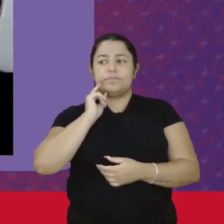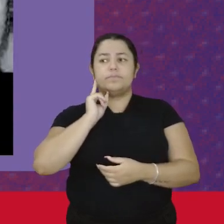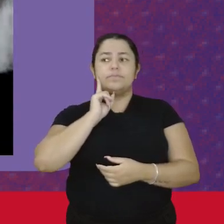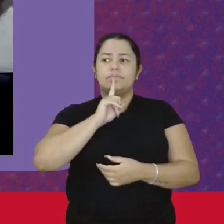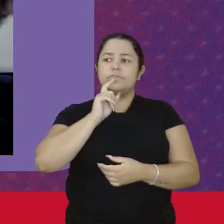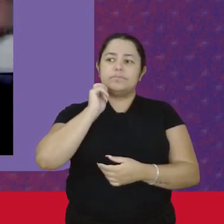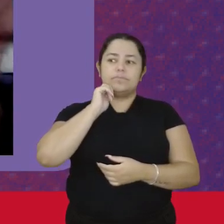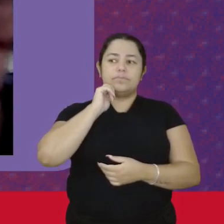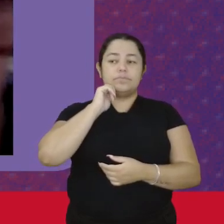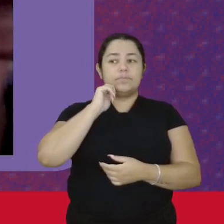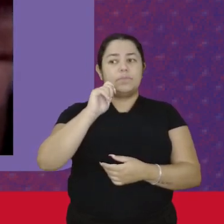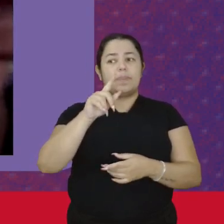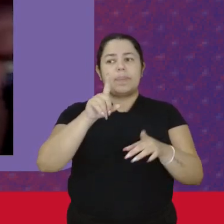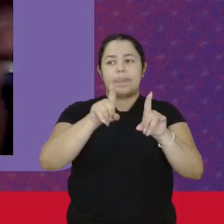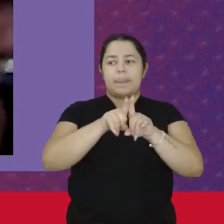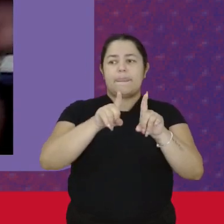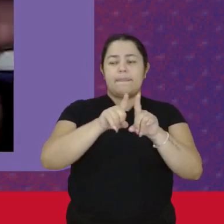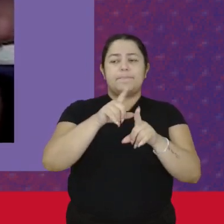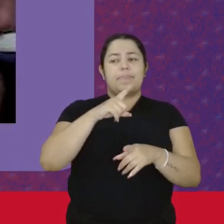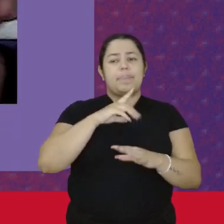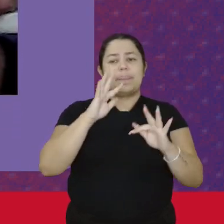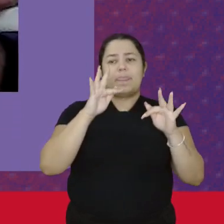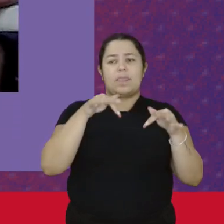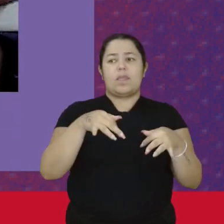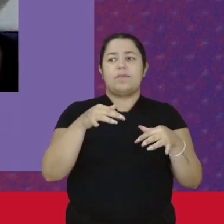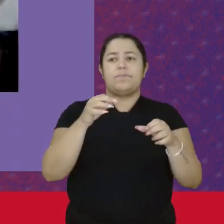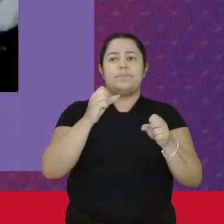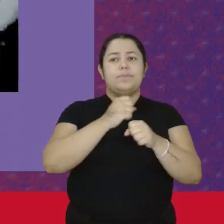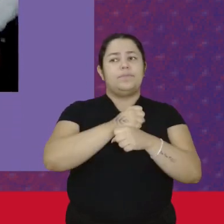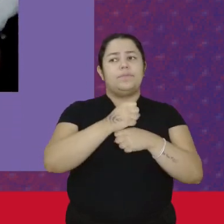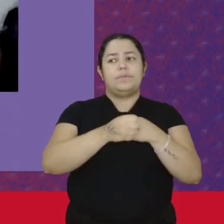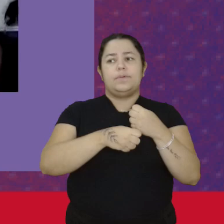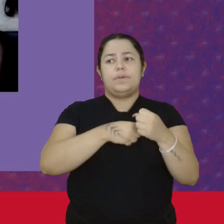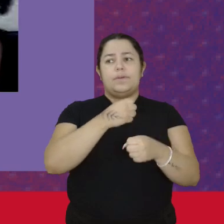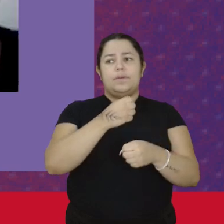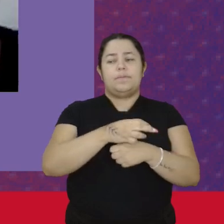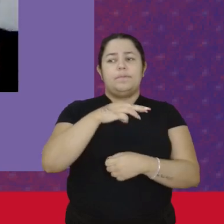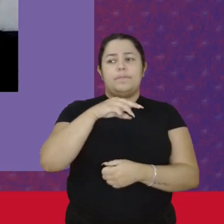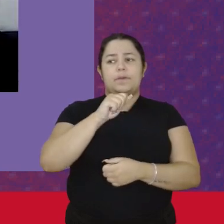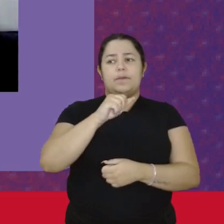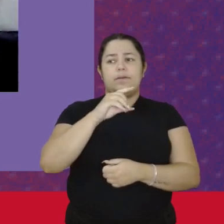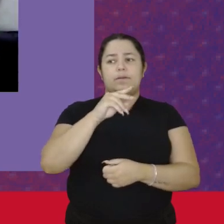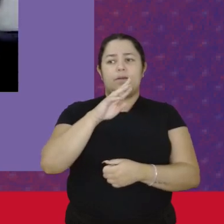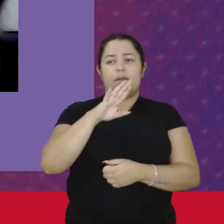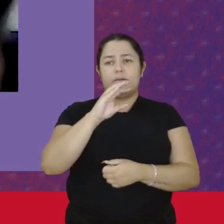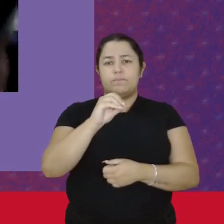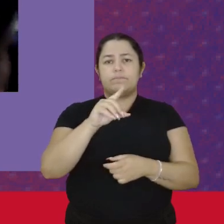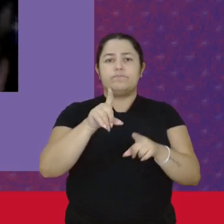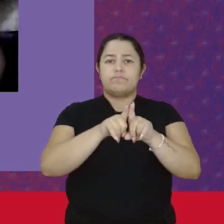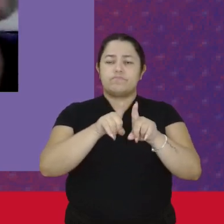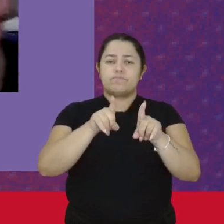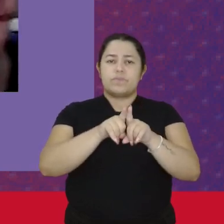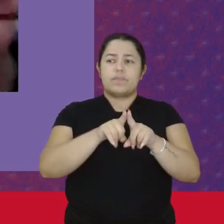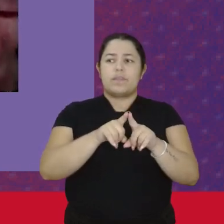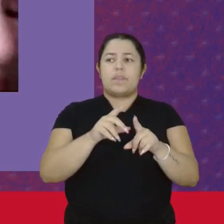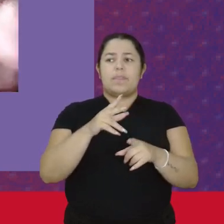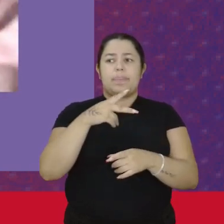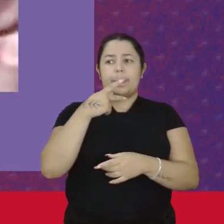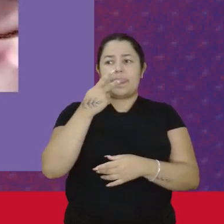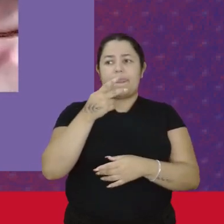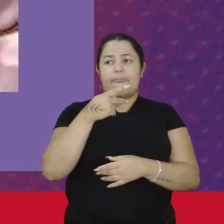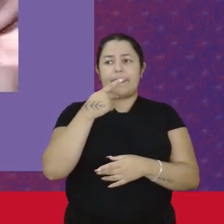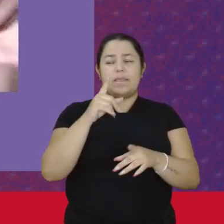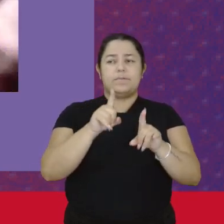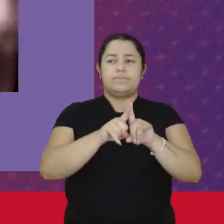bom? E depois temos um final do ano macabro, né? Mas eu acabei falando disso